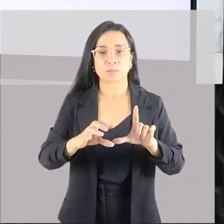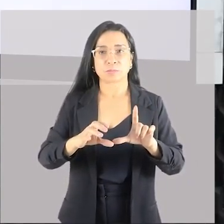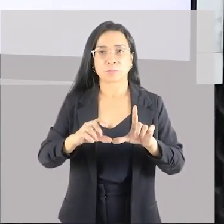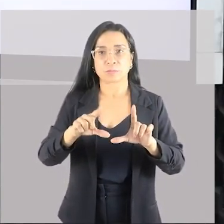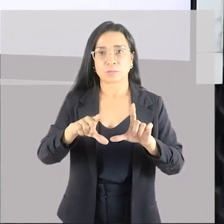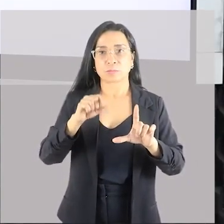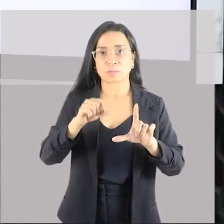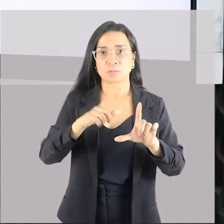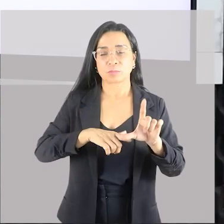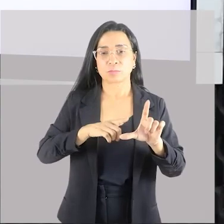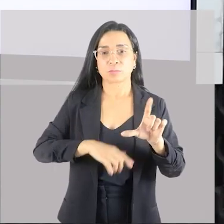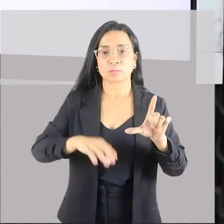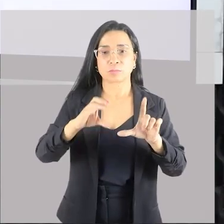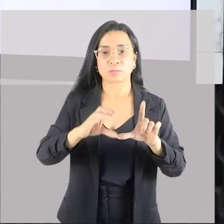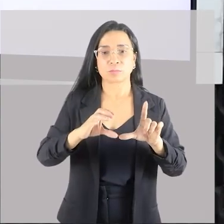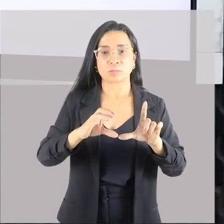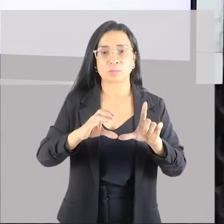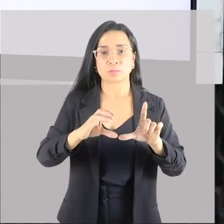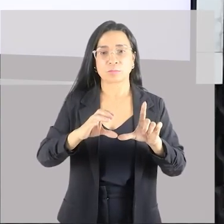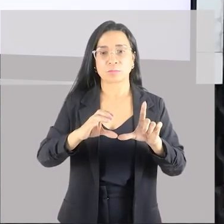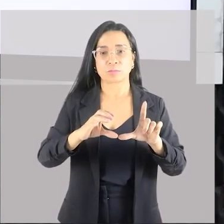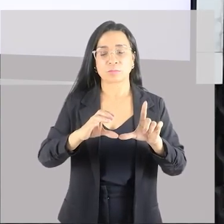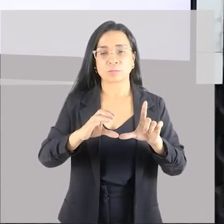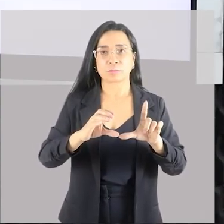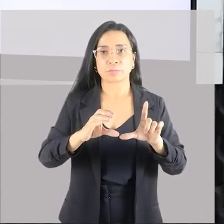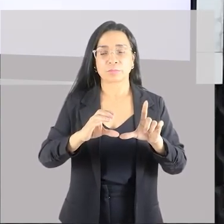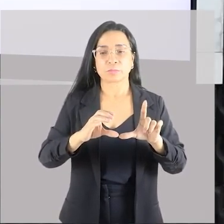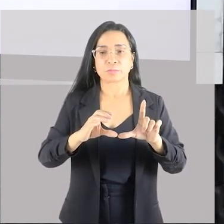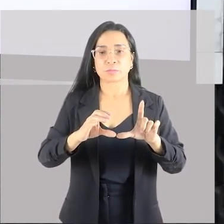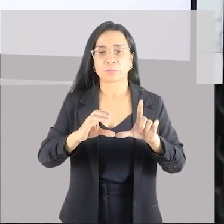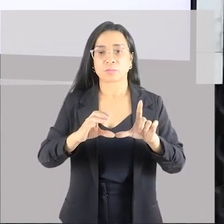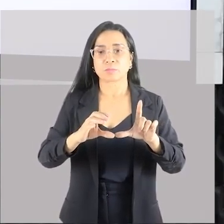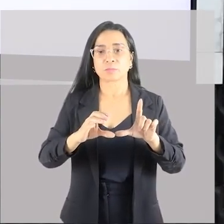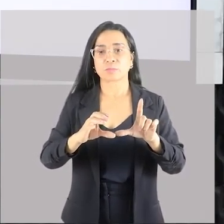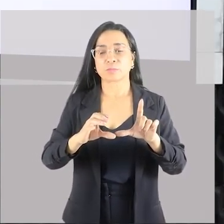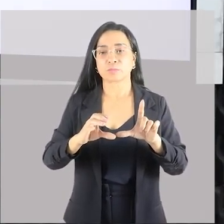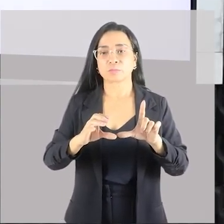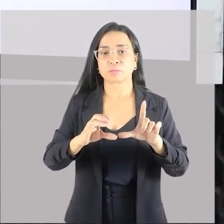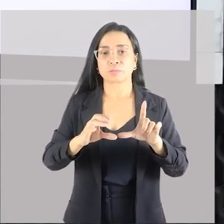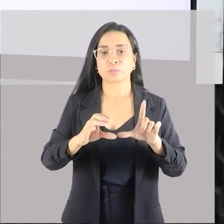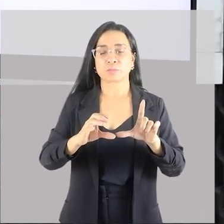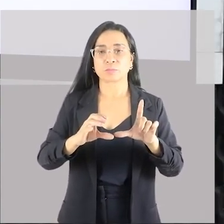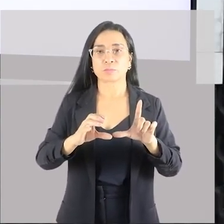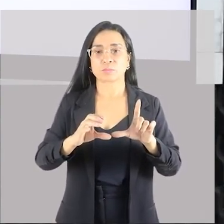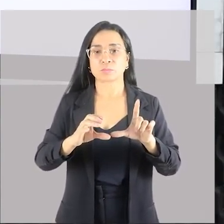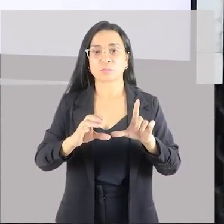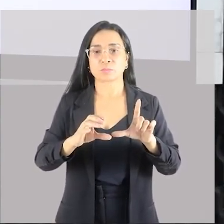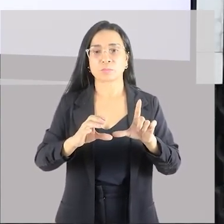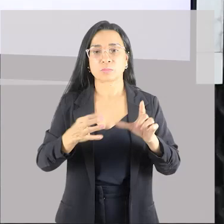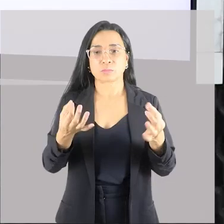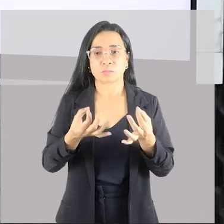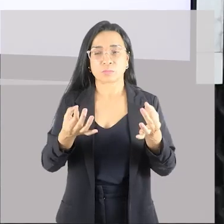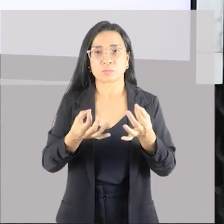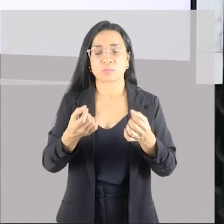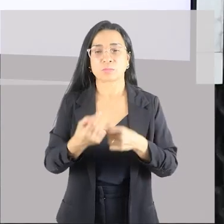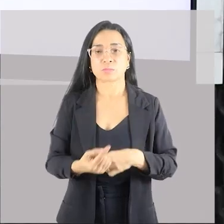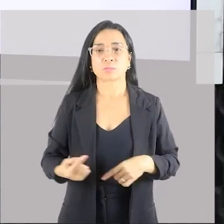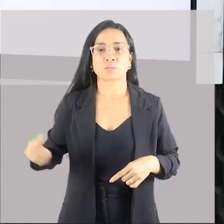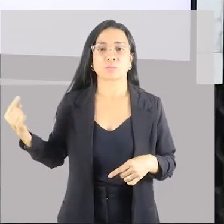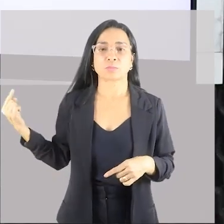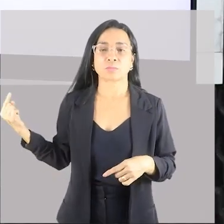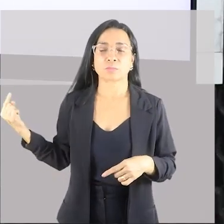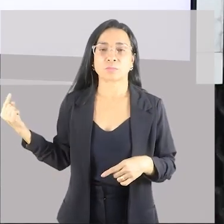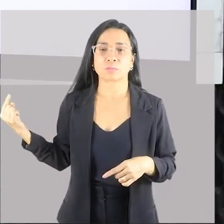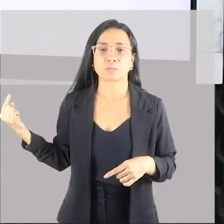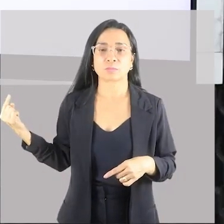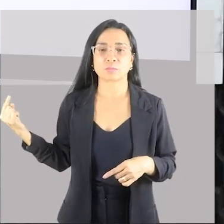letra C de casa. Segundo Locke, a origem do poder político depende do estado de natureza. Perfeito? Beleza pura?